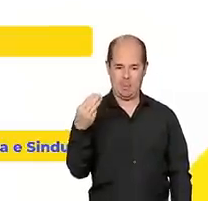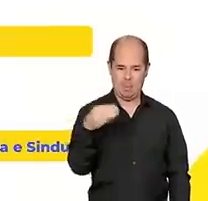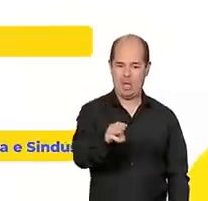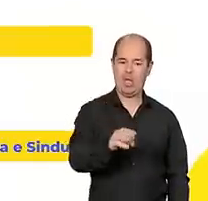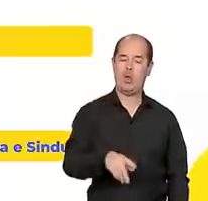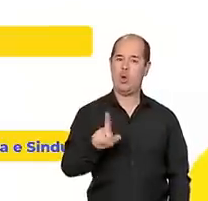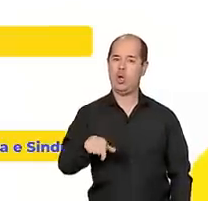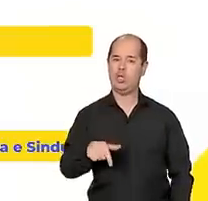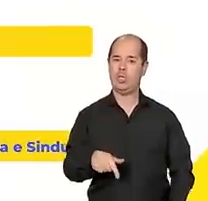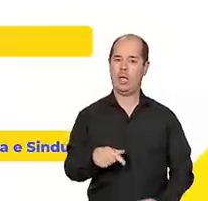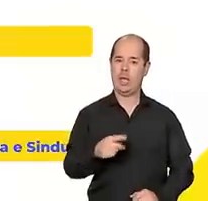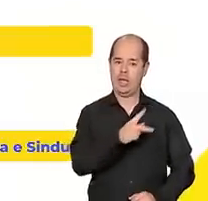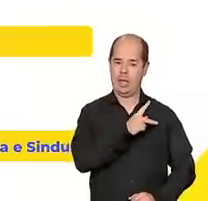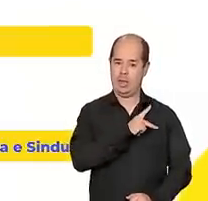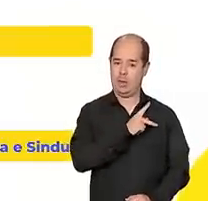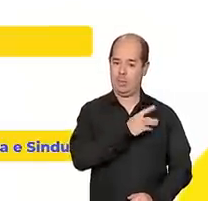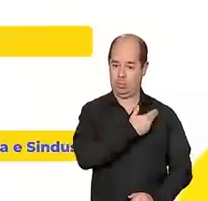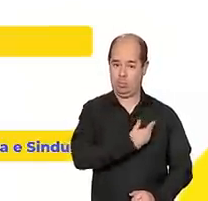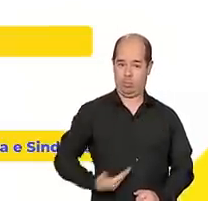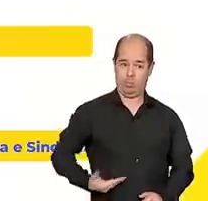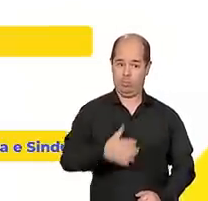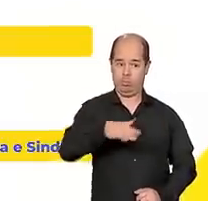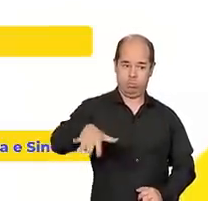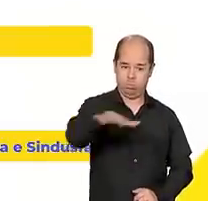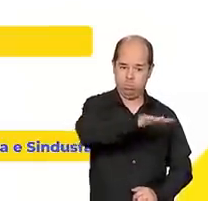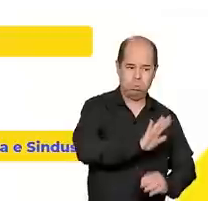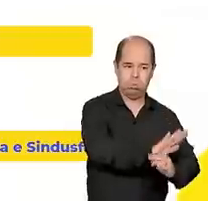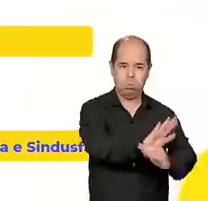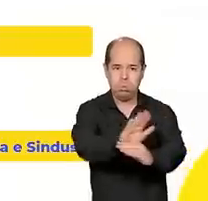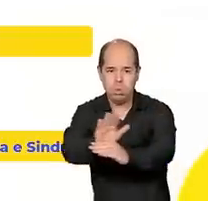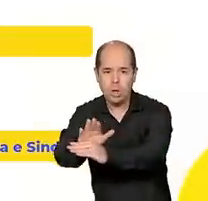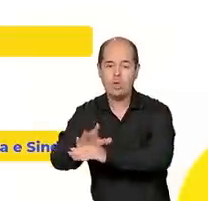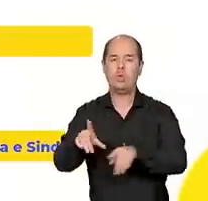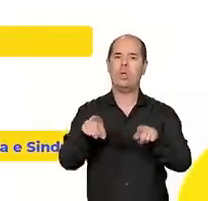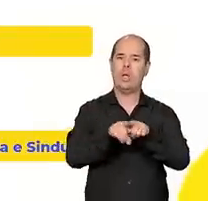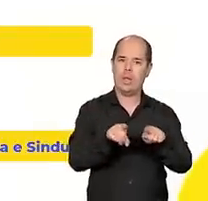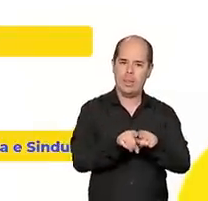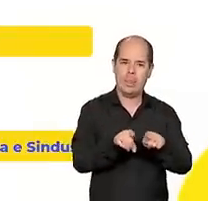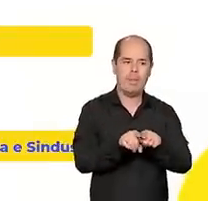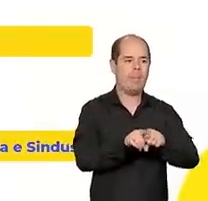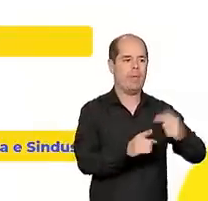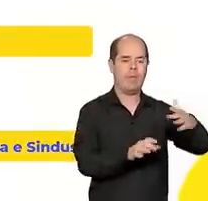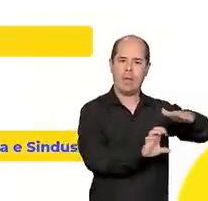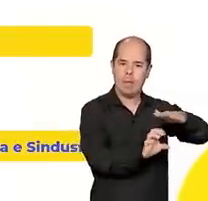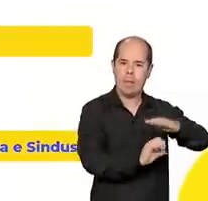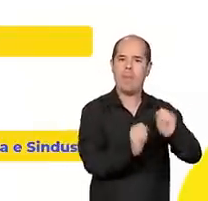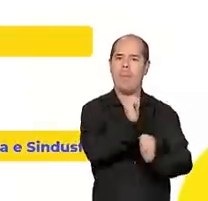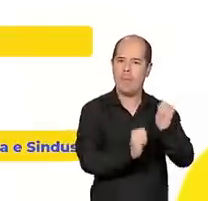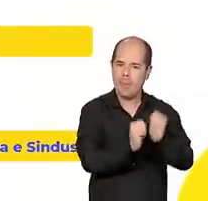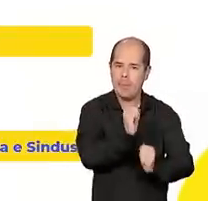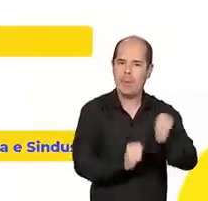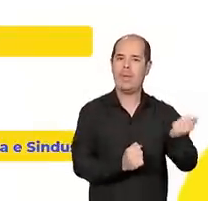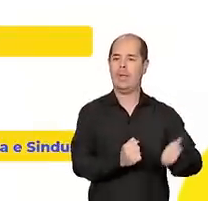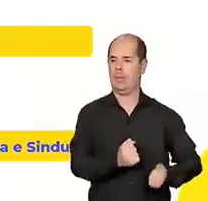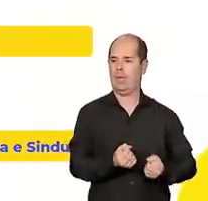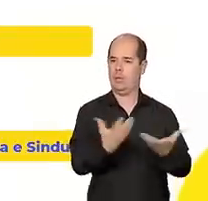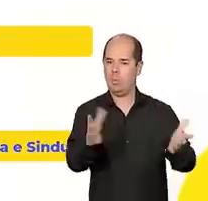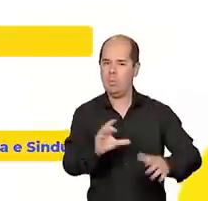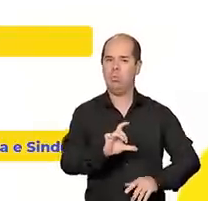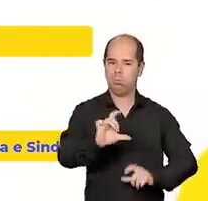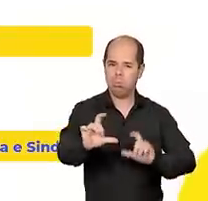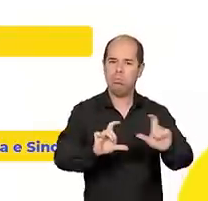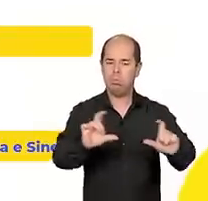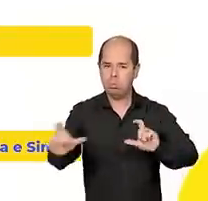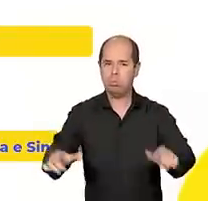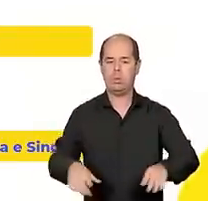e alavancando também o investimento privado, com 6 bilhões, o Complexo Biotecnológico de Santa Cruz, um complexo